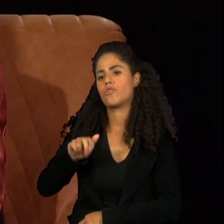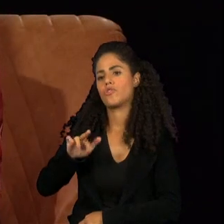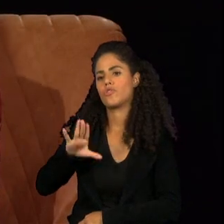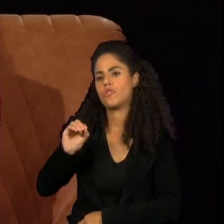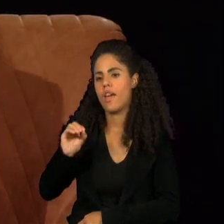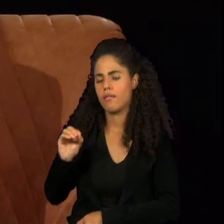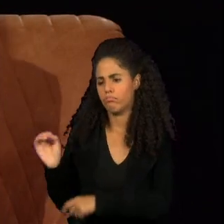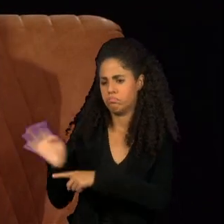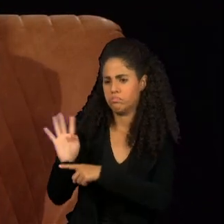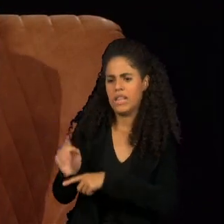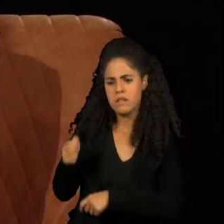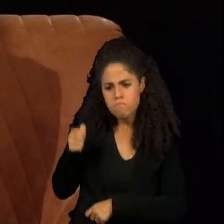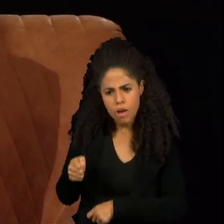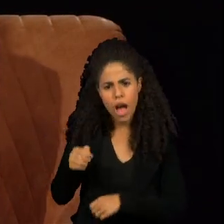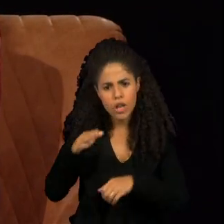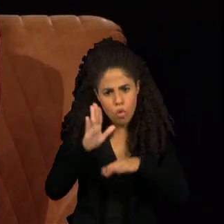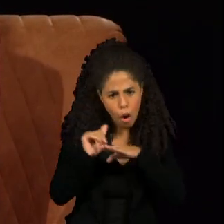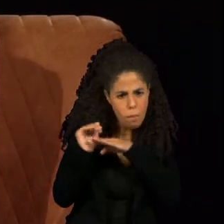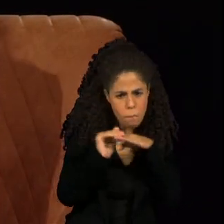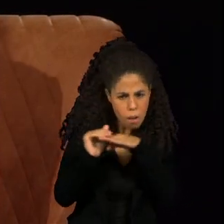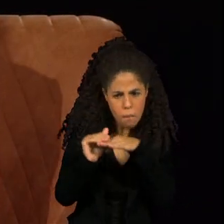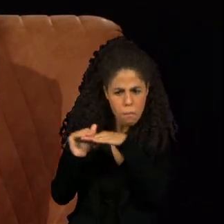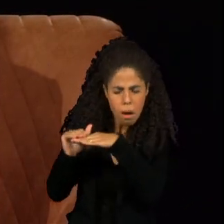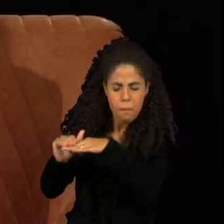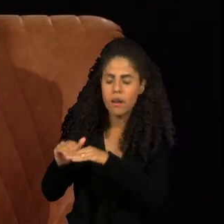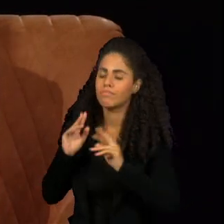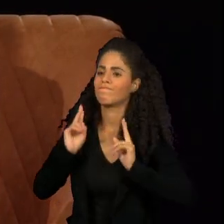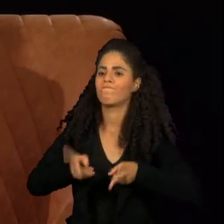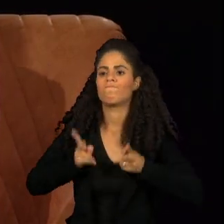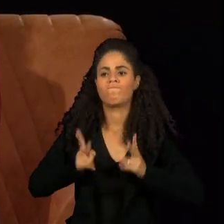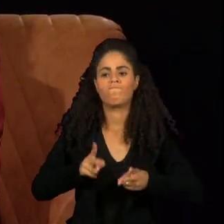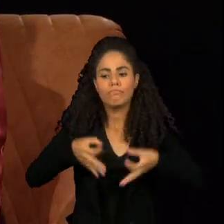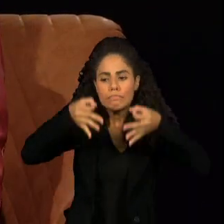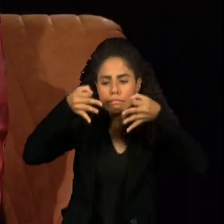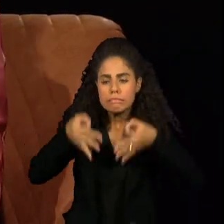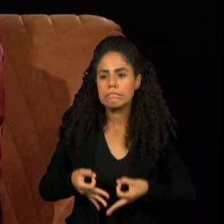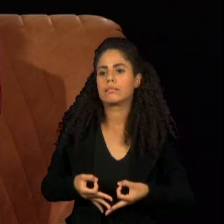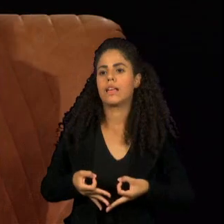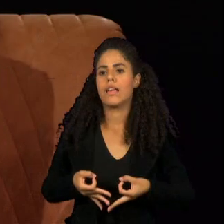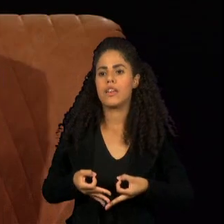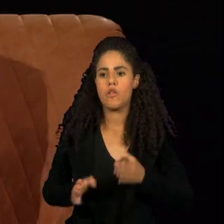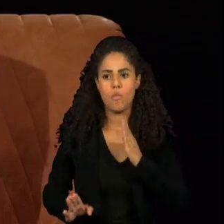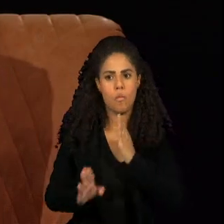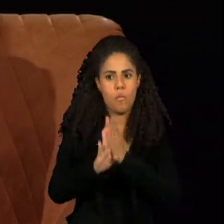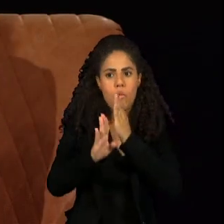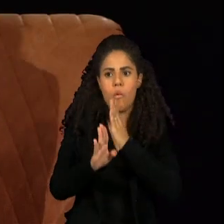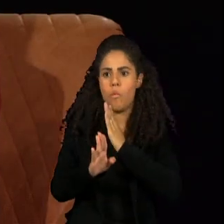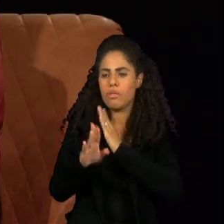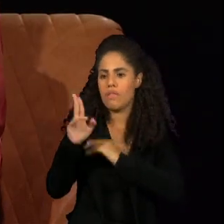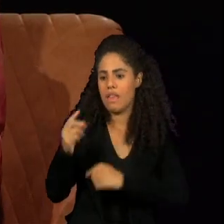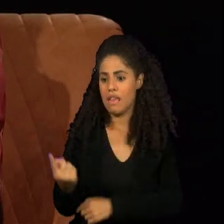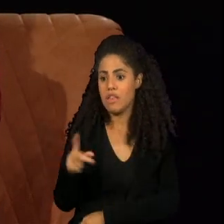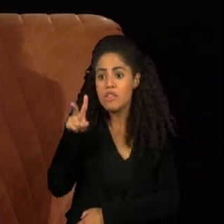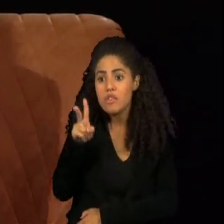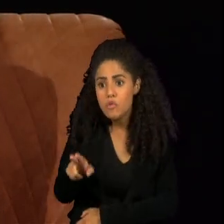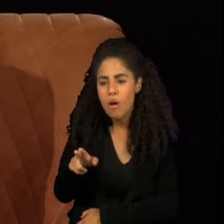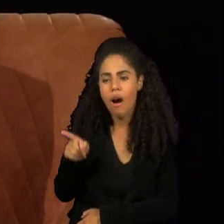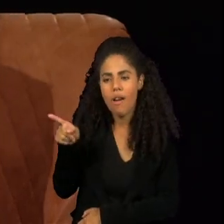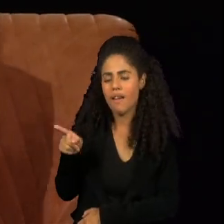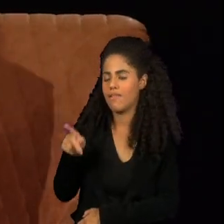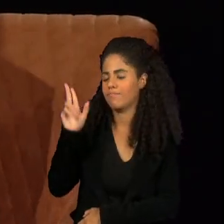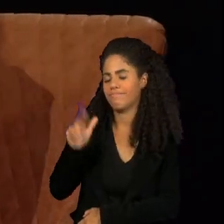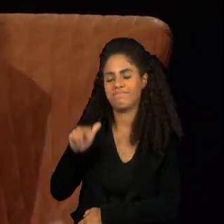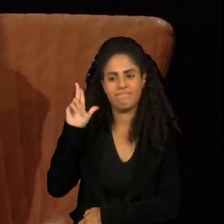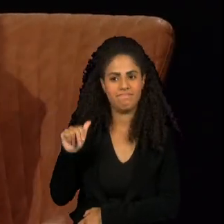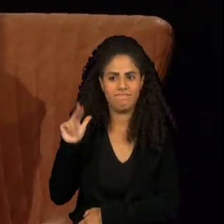matéria de cinema, de qualidade. É impossível. Então, eu não sei por que o Marginal. O de Grude